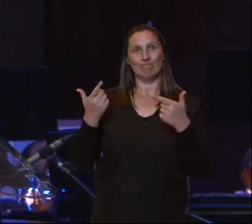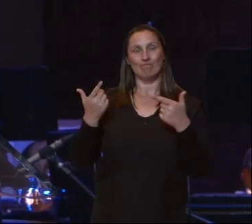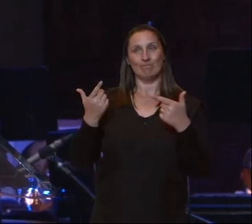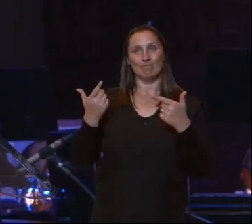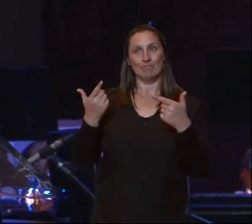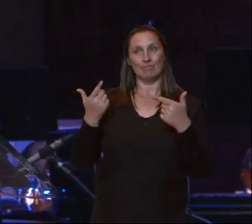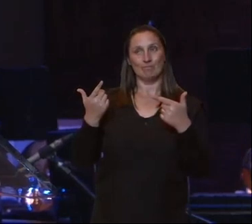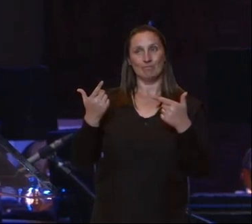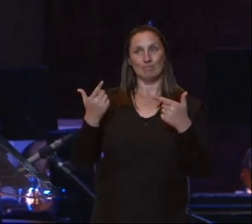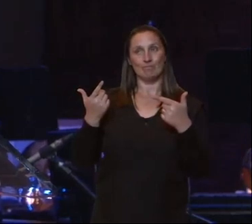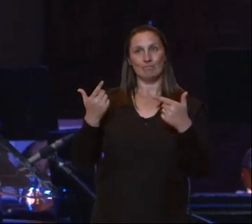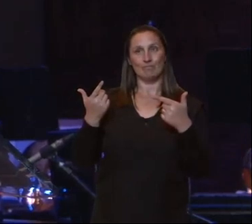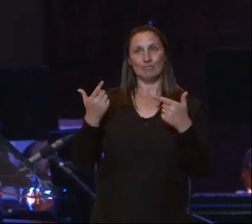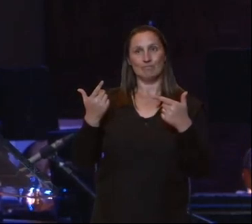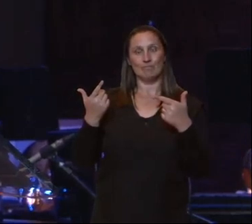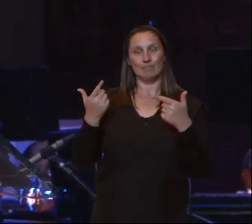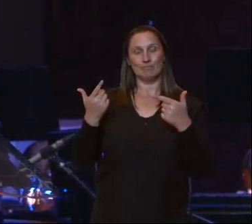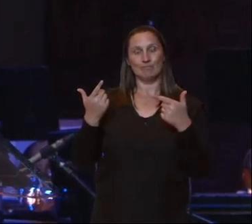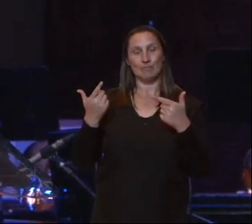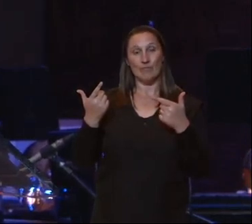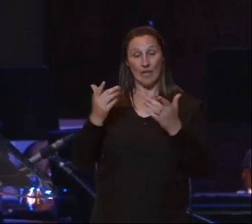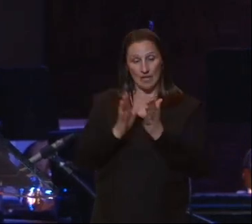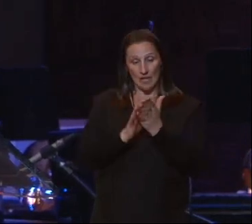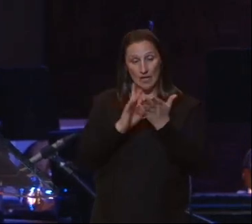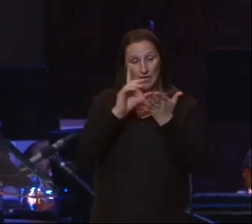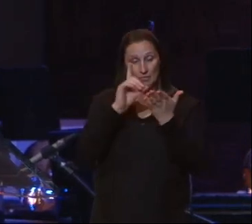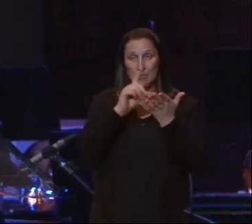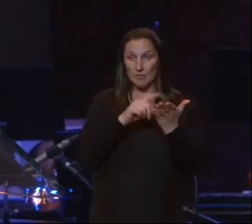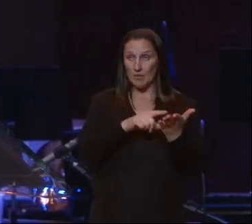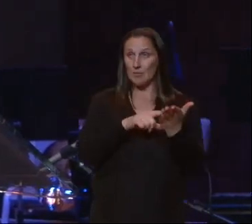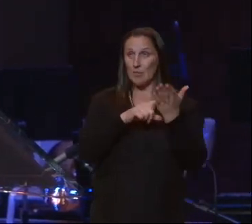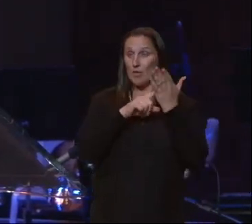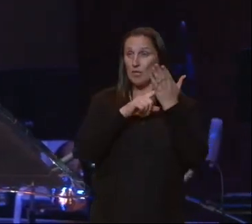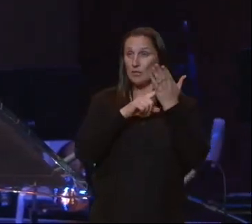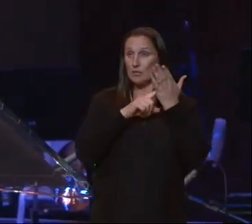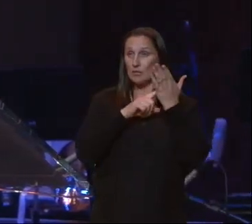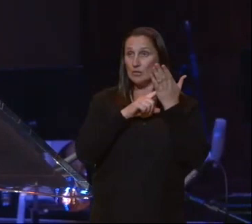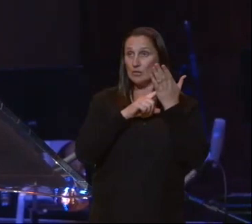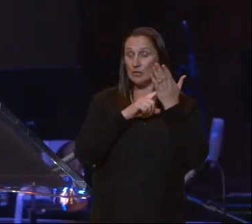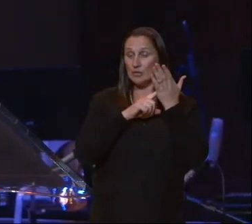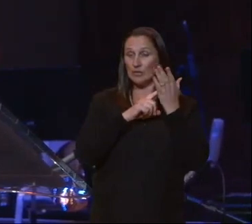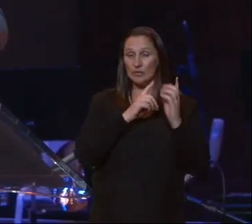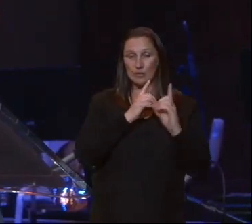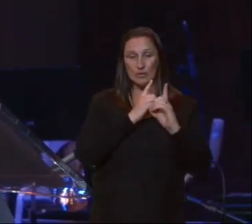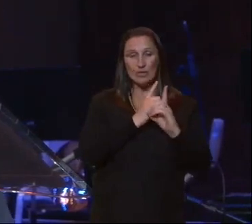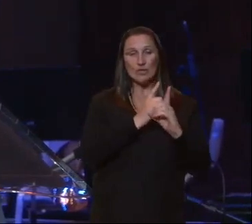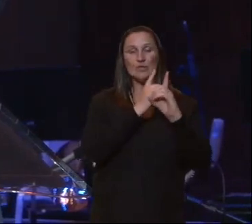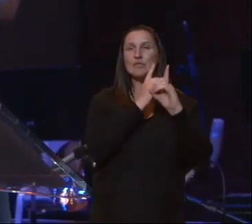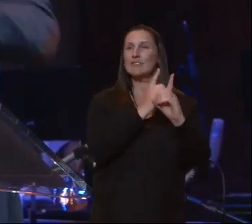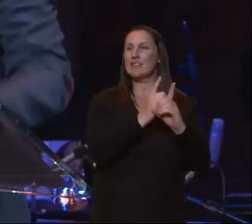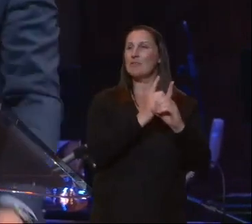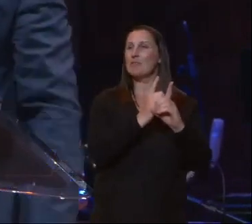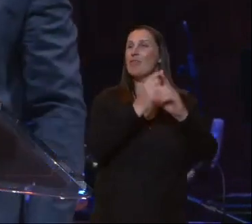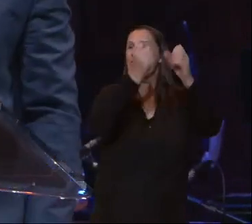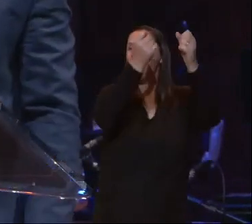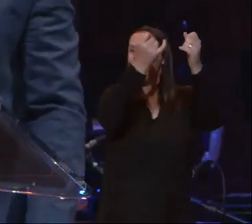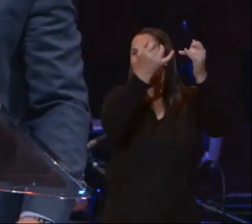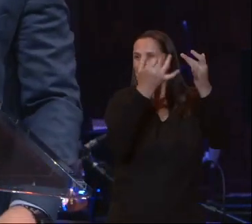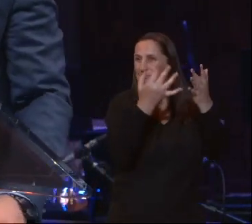Essa mesma impressão que eu tenho quando a Bíblia nos fala a respeito dos discípulos no barco, quando a tempestade os encontra.